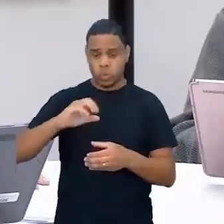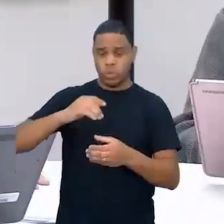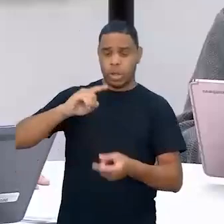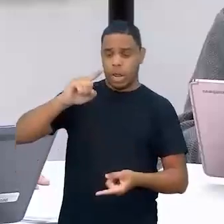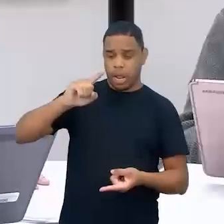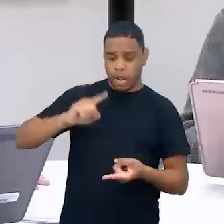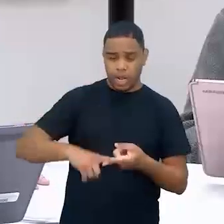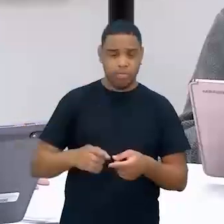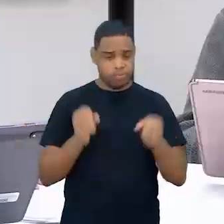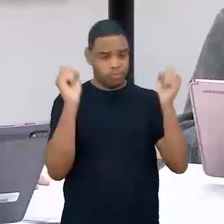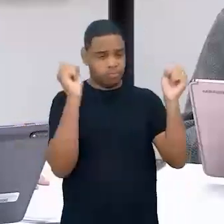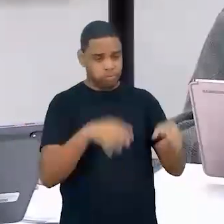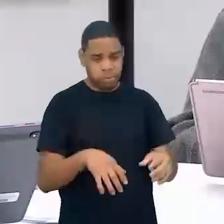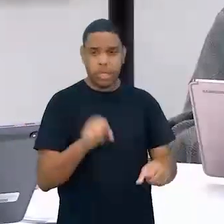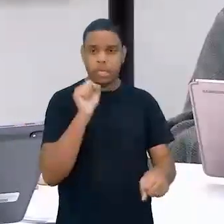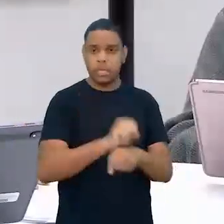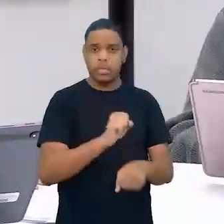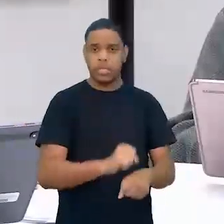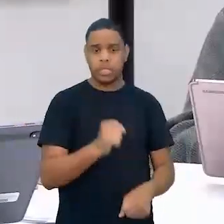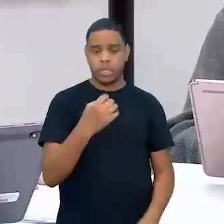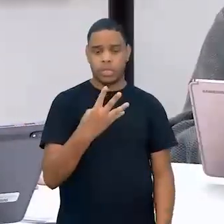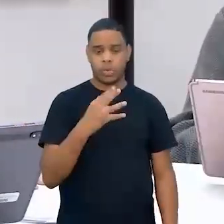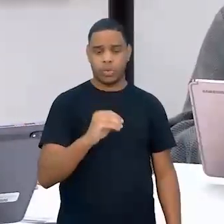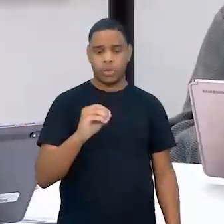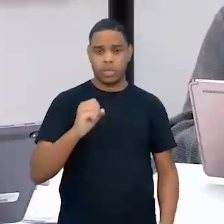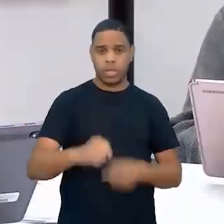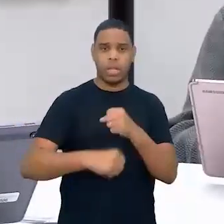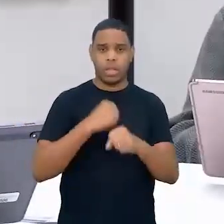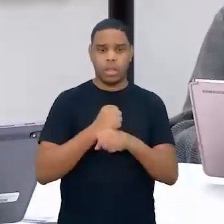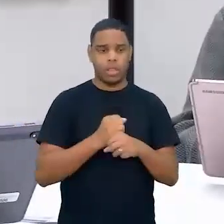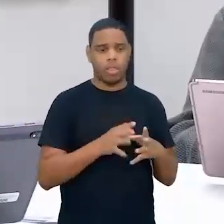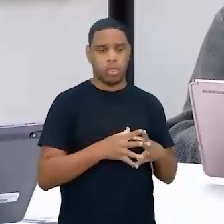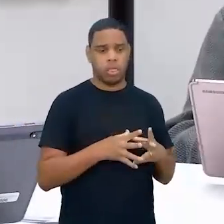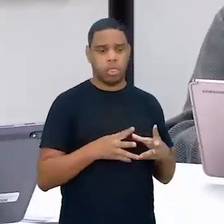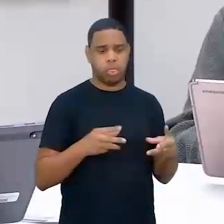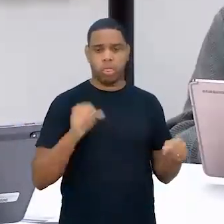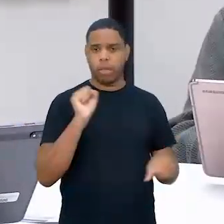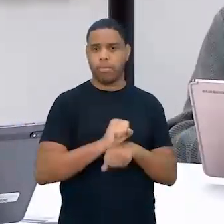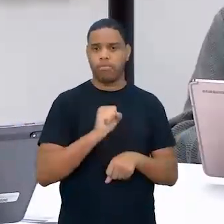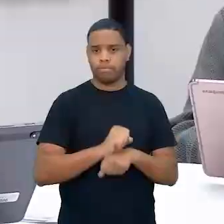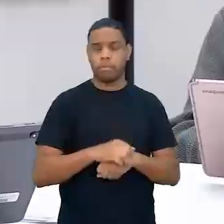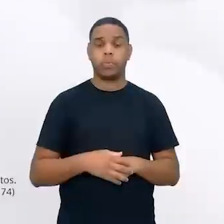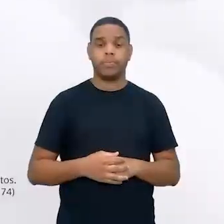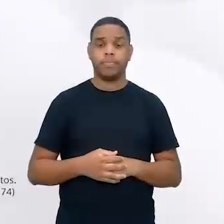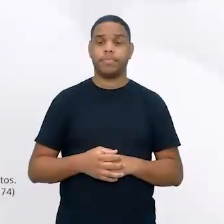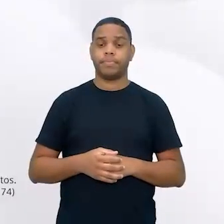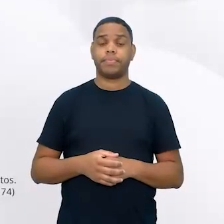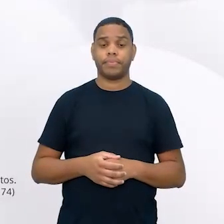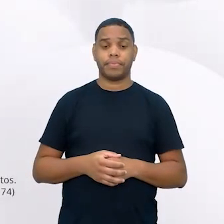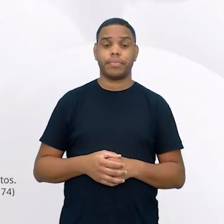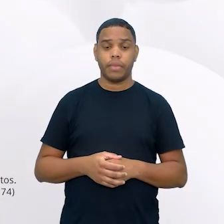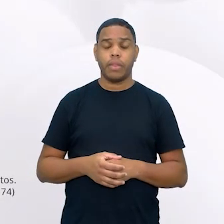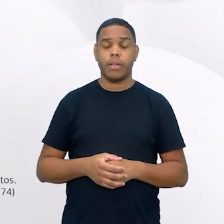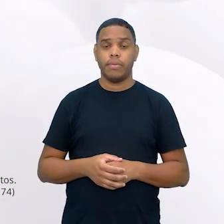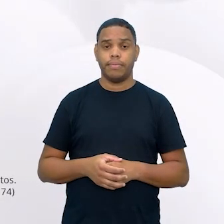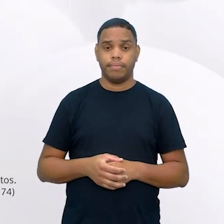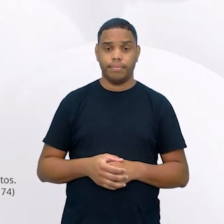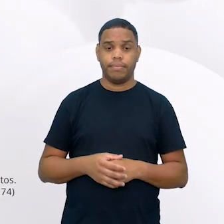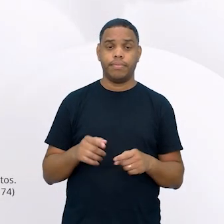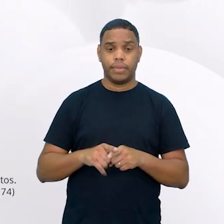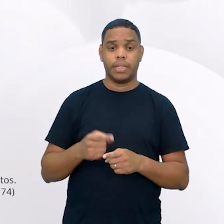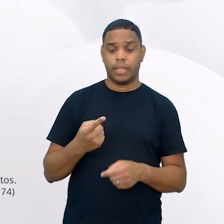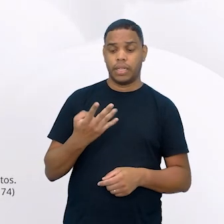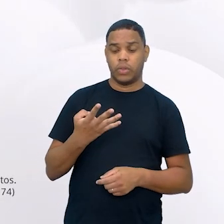vai ficar 400 anos rodando pelo planeta. E os rejeitos, que